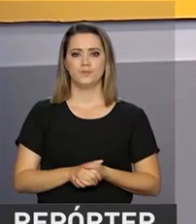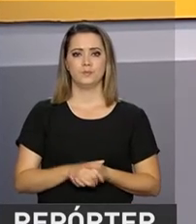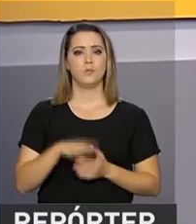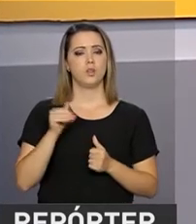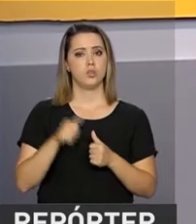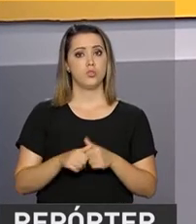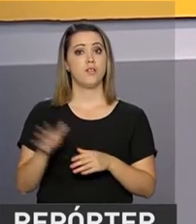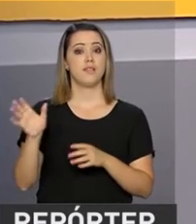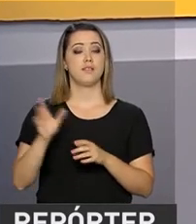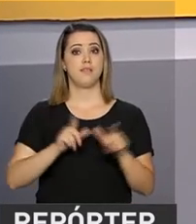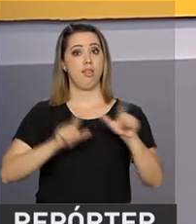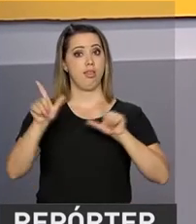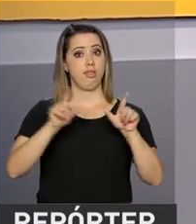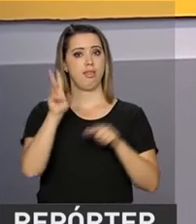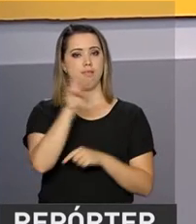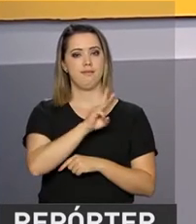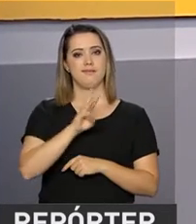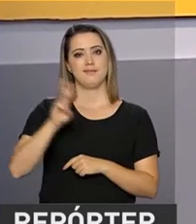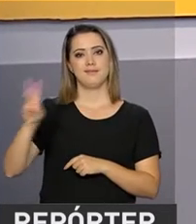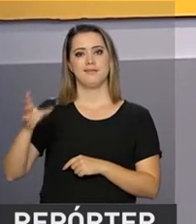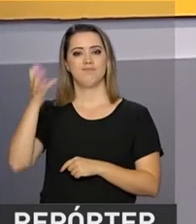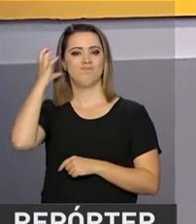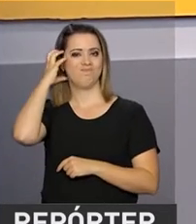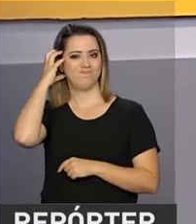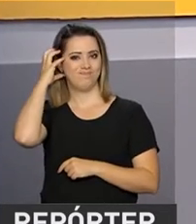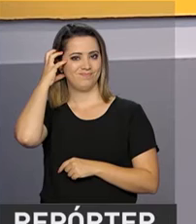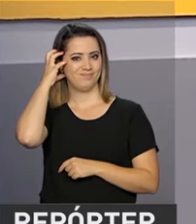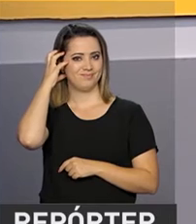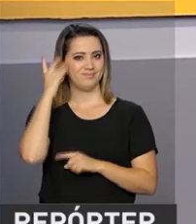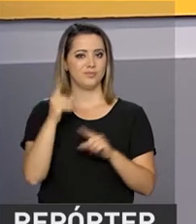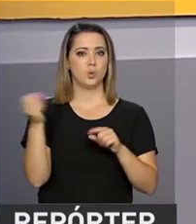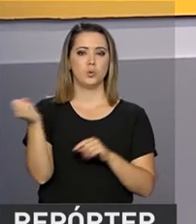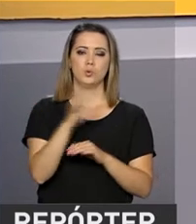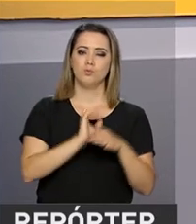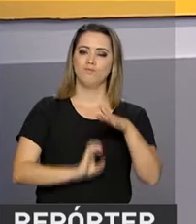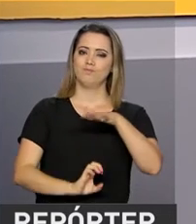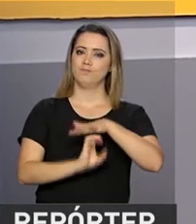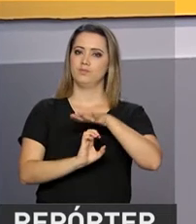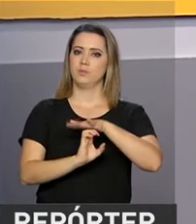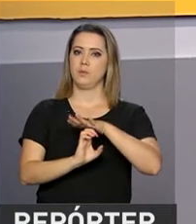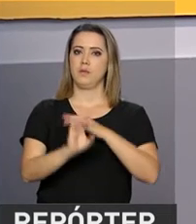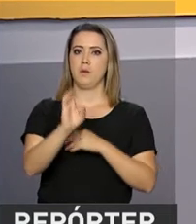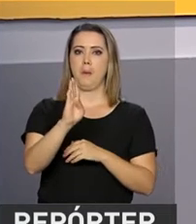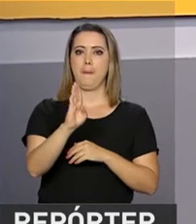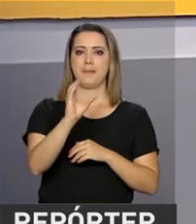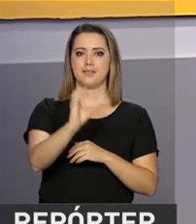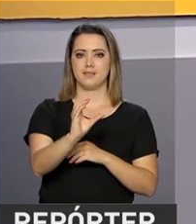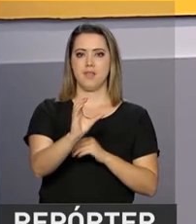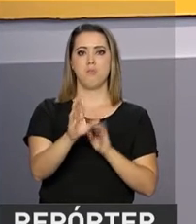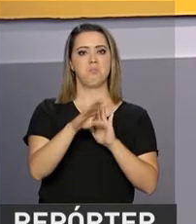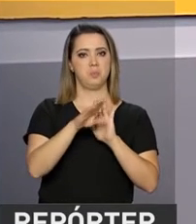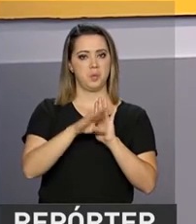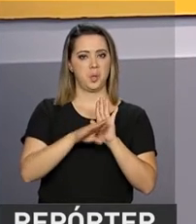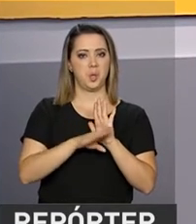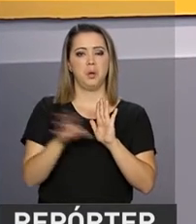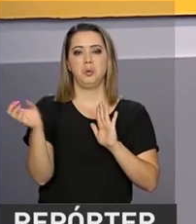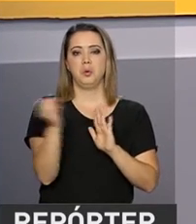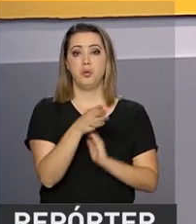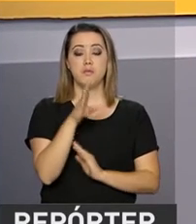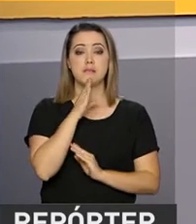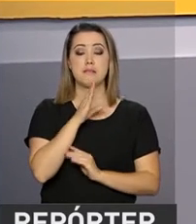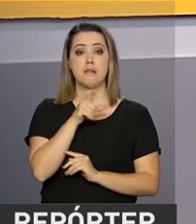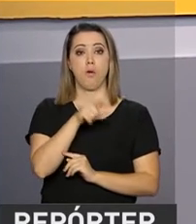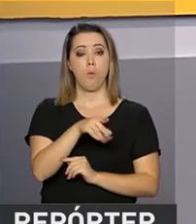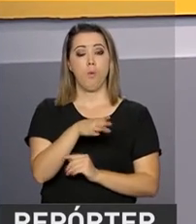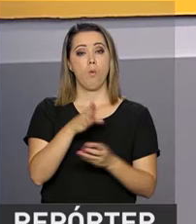está no ar o site da rede nacional de rádio um novo produto aqui da empresa brasil de cação nele você encontra as matérias